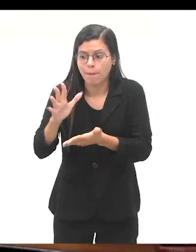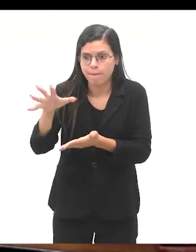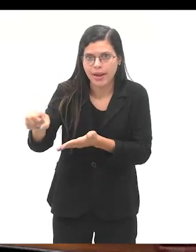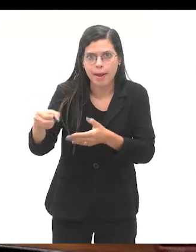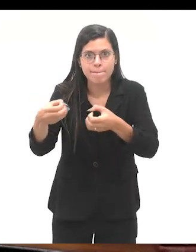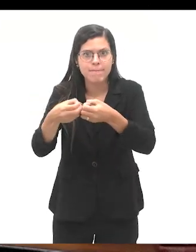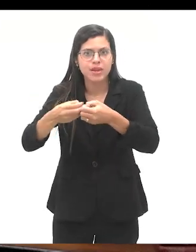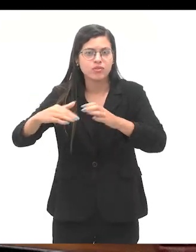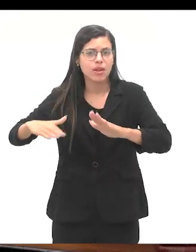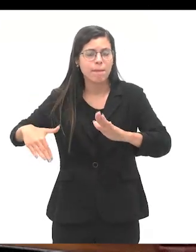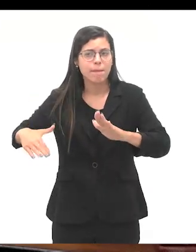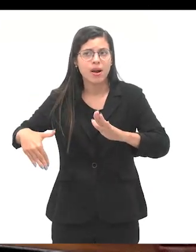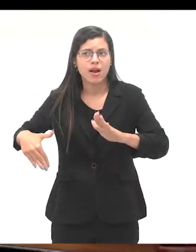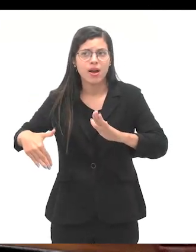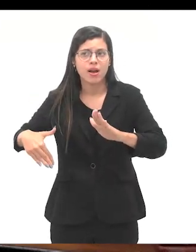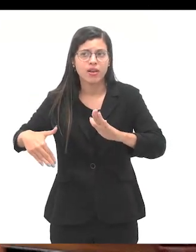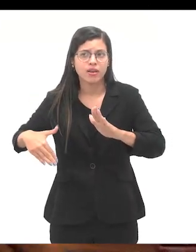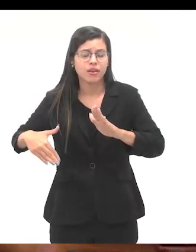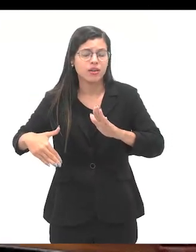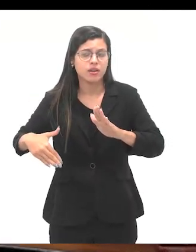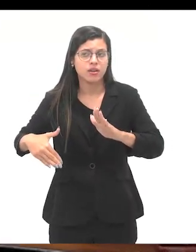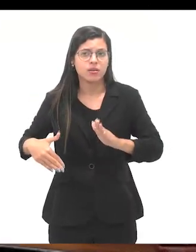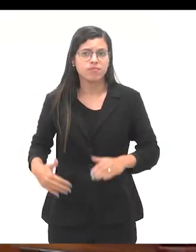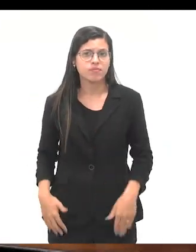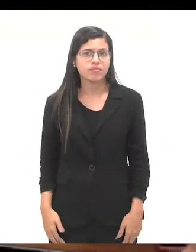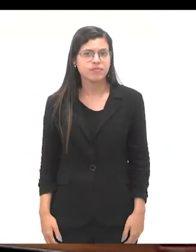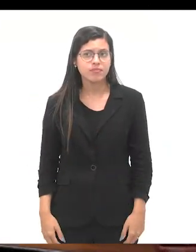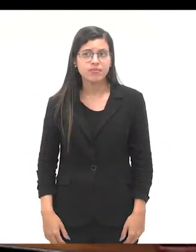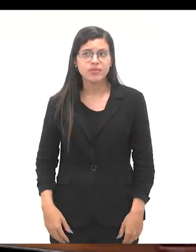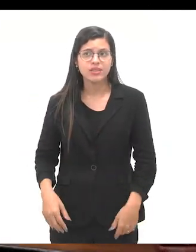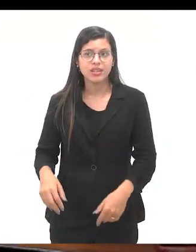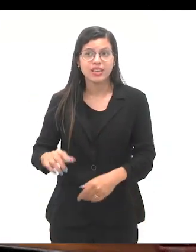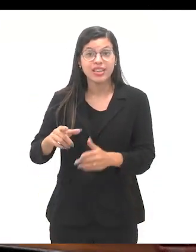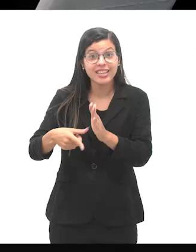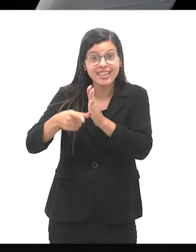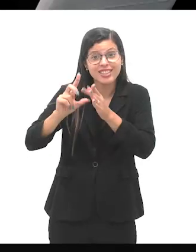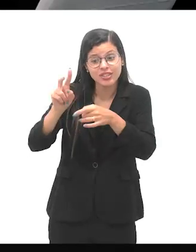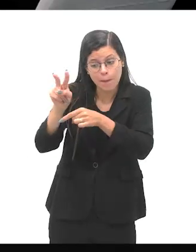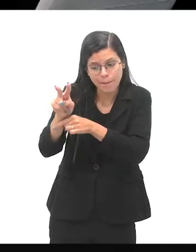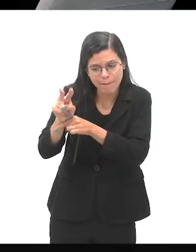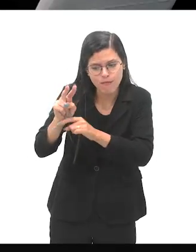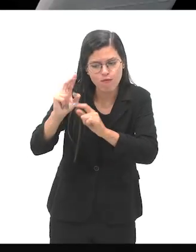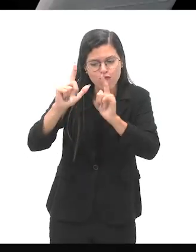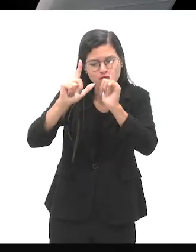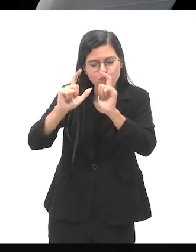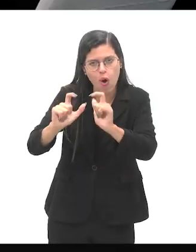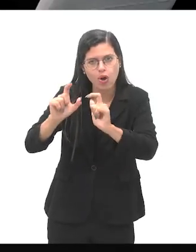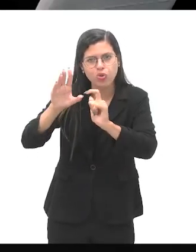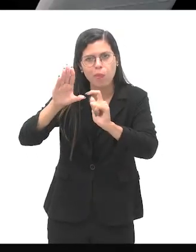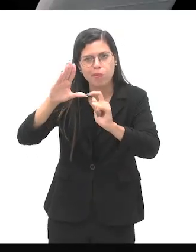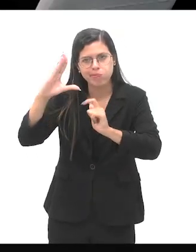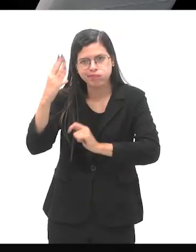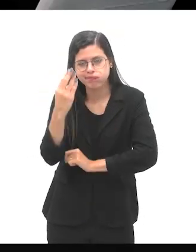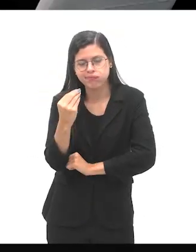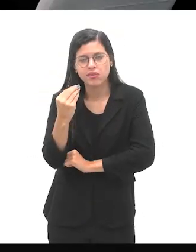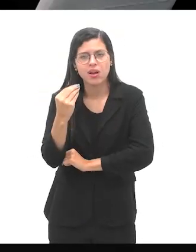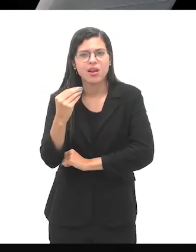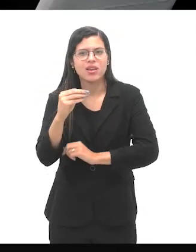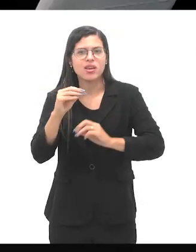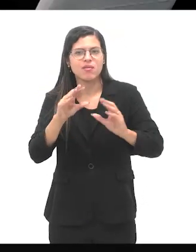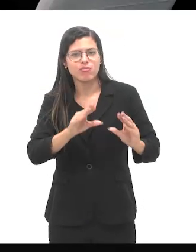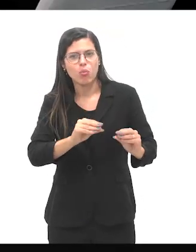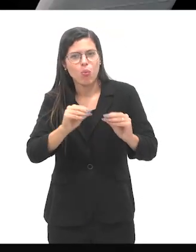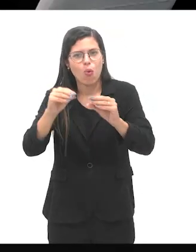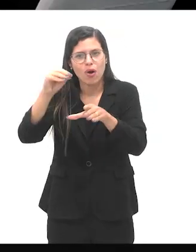costa, e aí depois, antes de chegar a preservar ele, bater foto, levar para